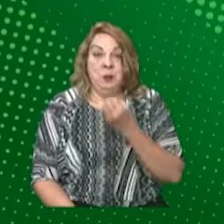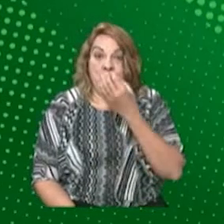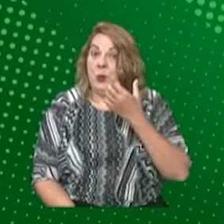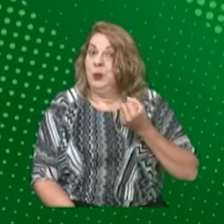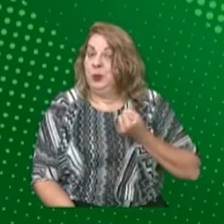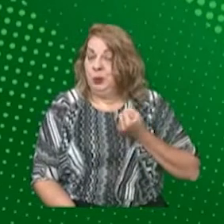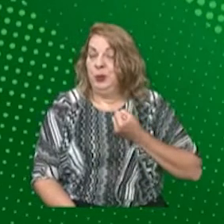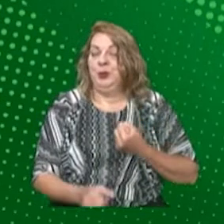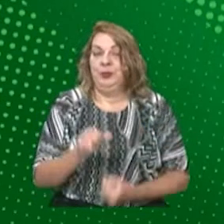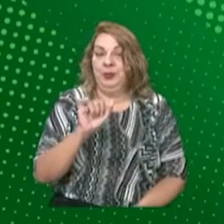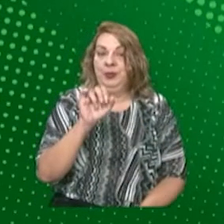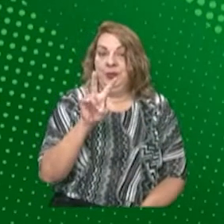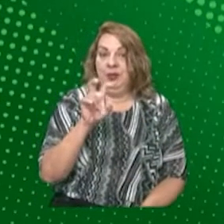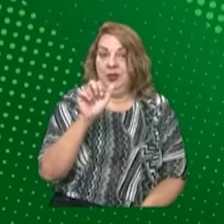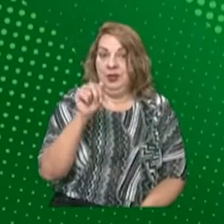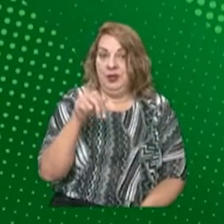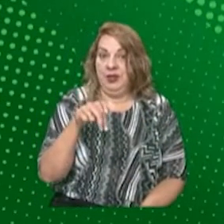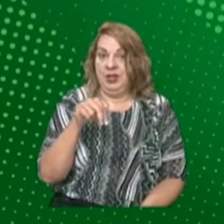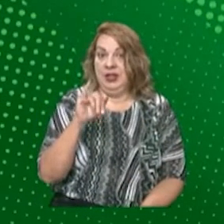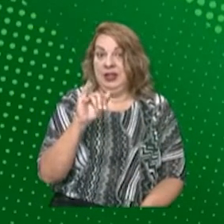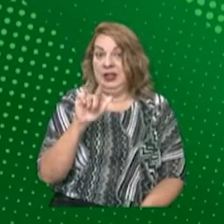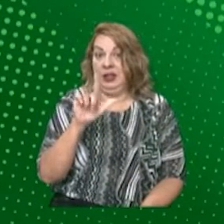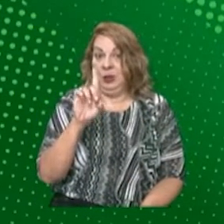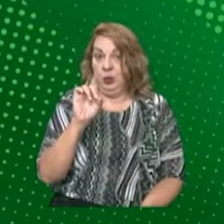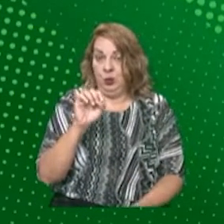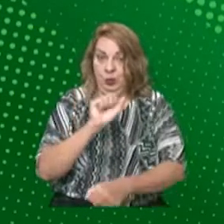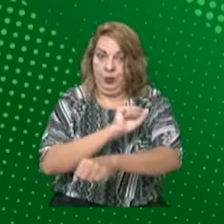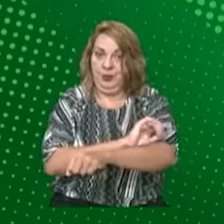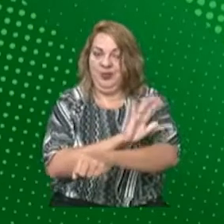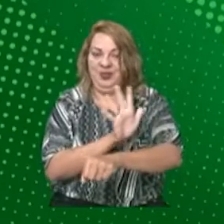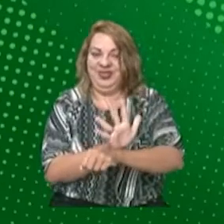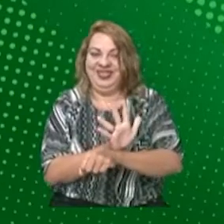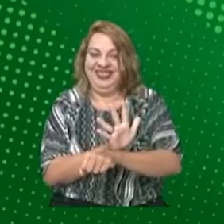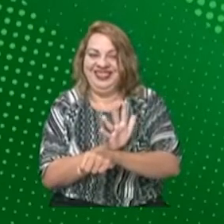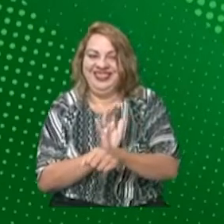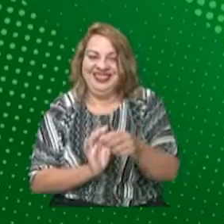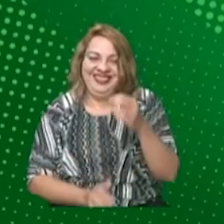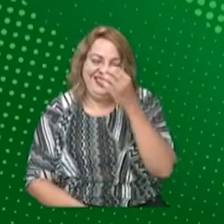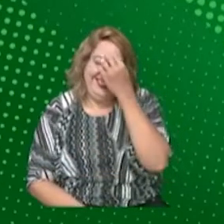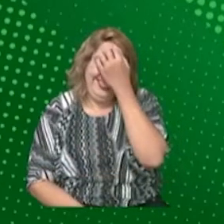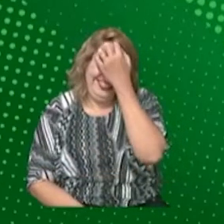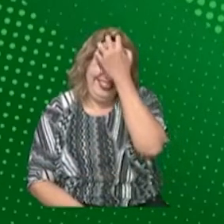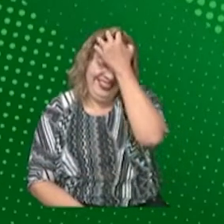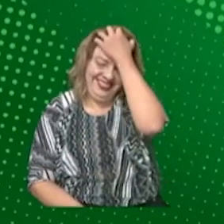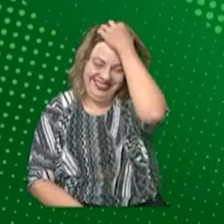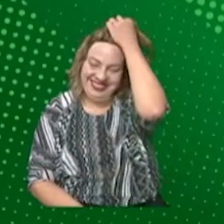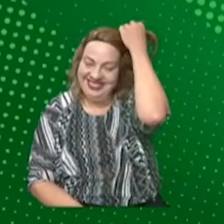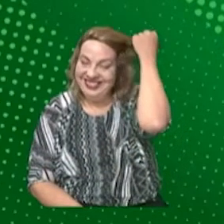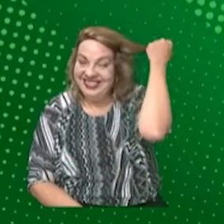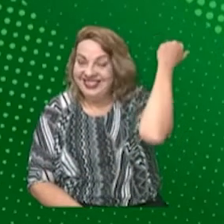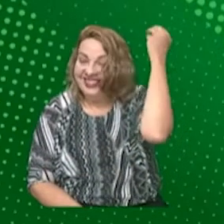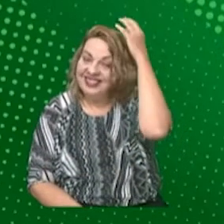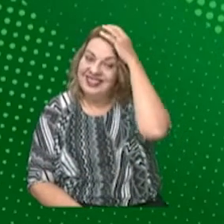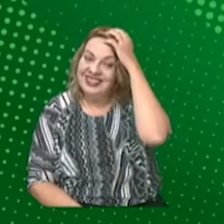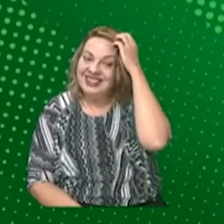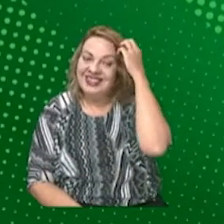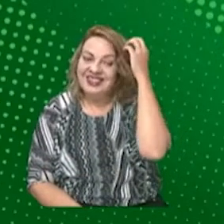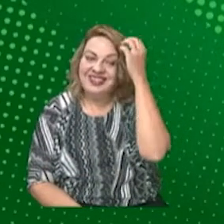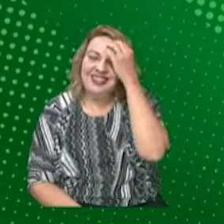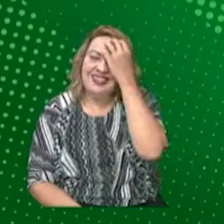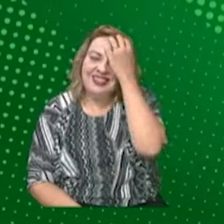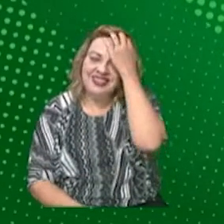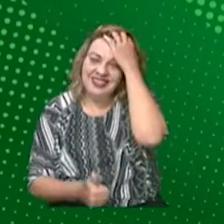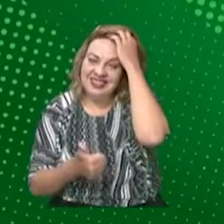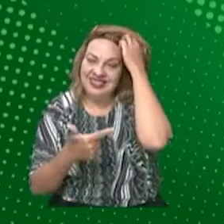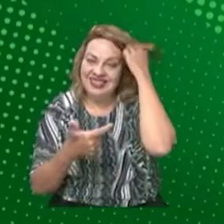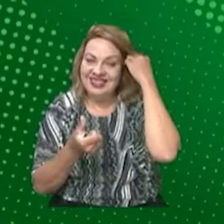676757 é do Ivanildo, da Barra dos Coqueiros. Foi com a dupla Josefa e Luísa, promotoras Pés Quentes da Barra dos Coqueiros. E aqui,